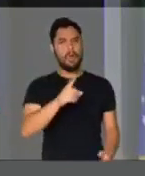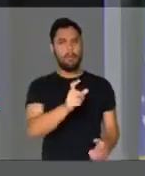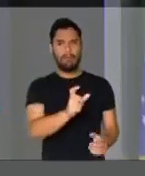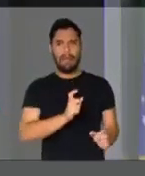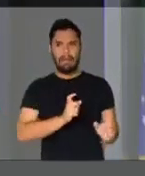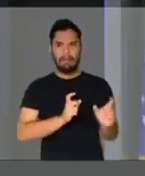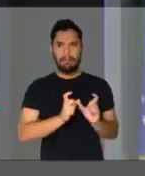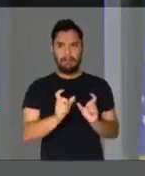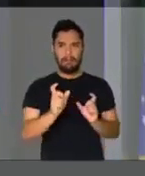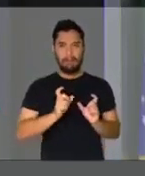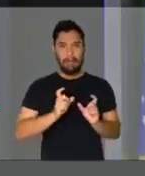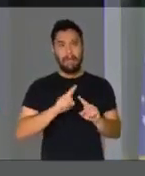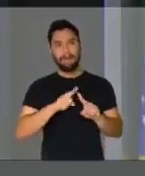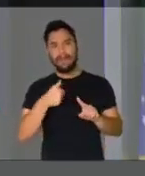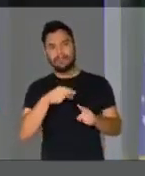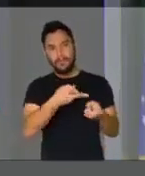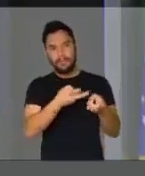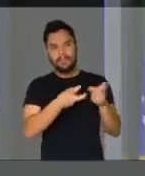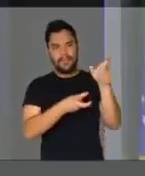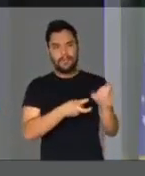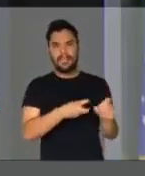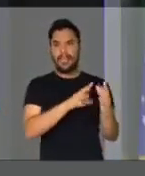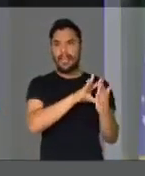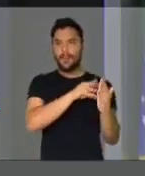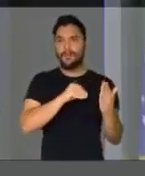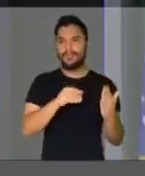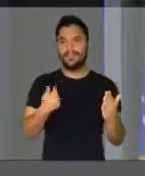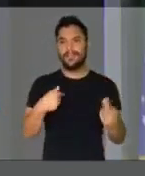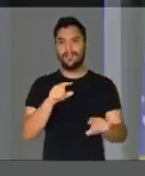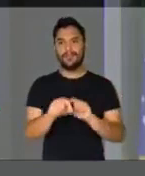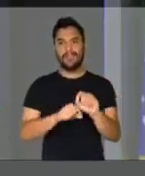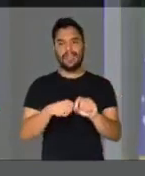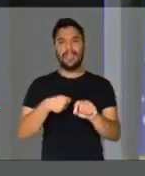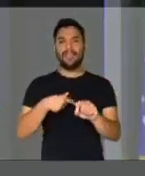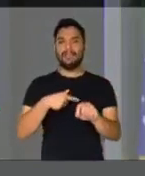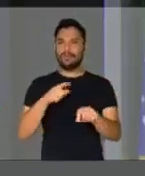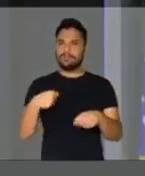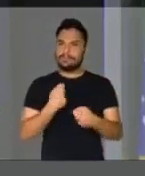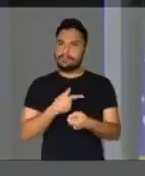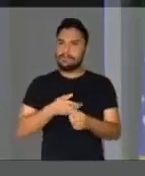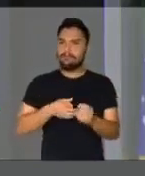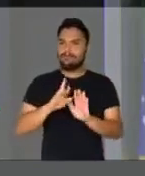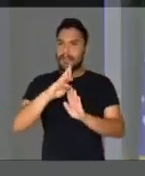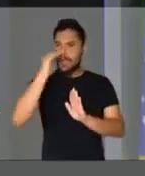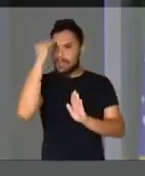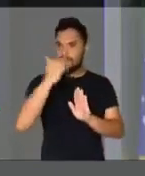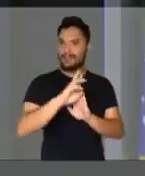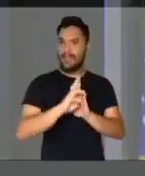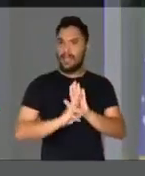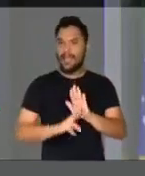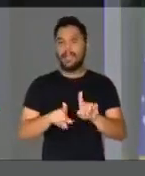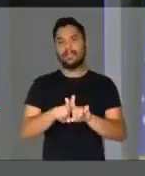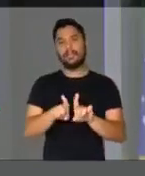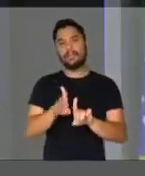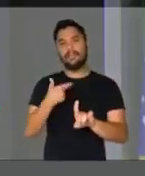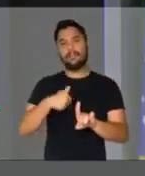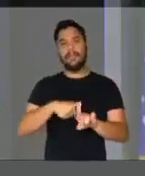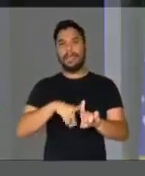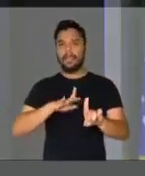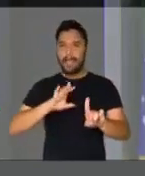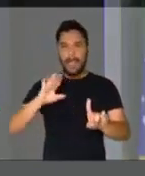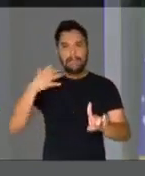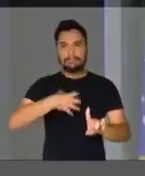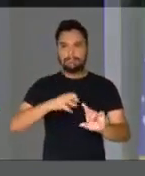palavras, mas por gestos e ações, o valor da disciplina e da resiliência. Meu amado pai, Emanuel